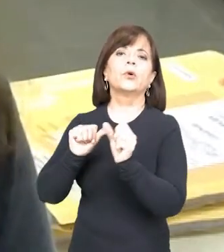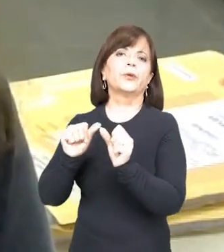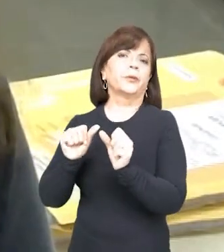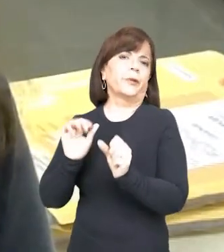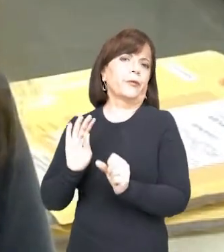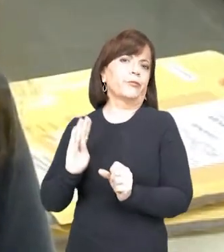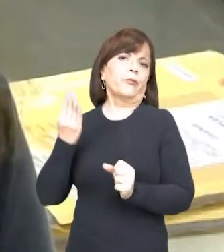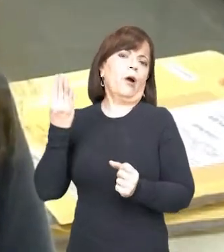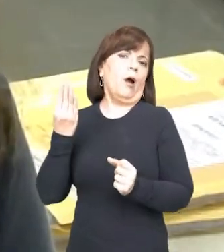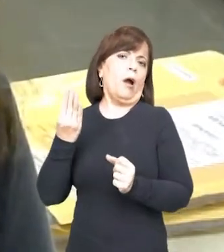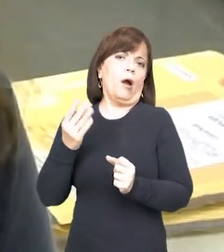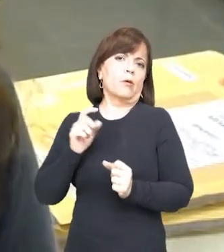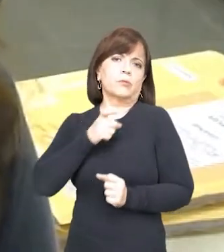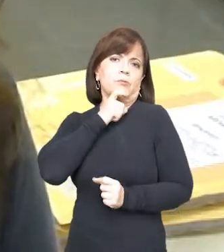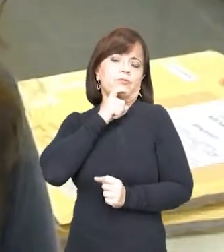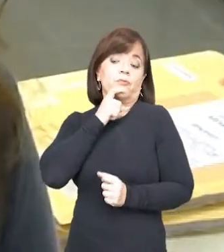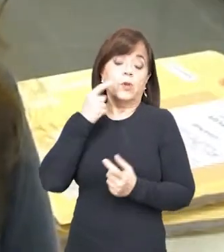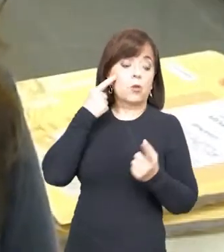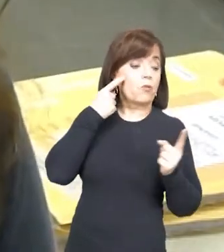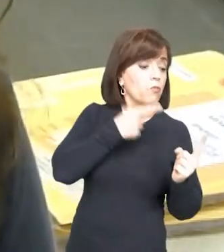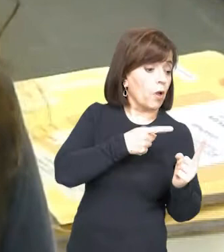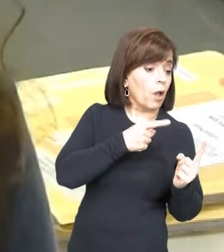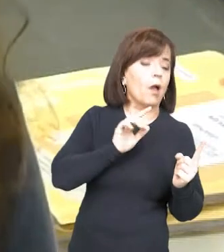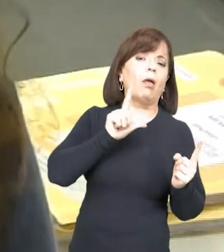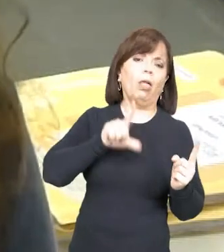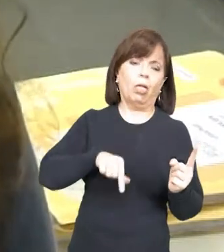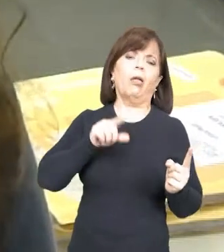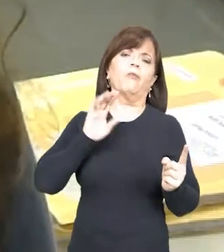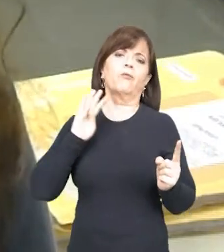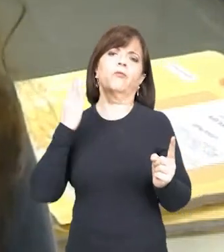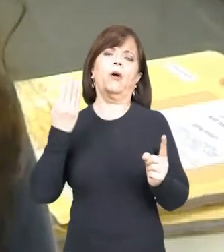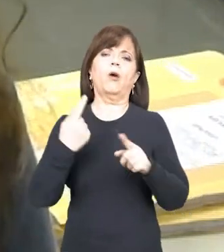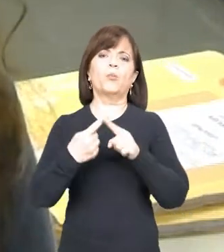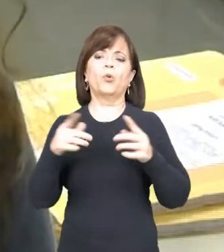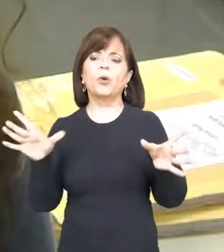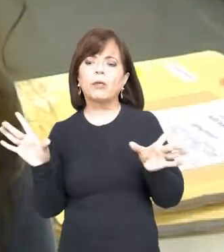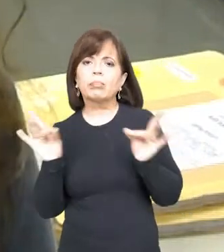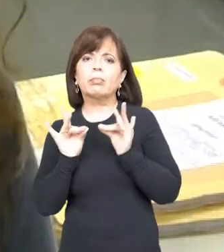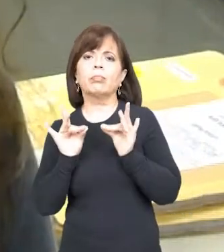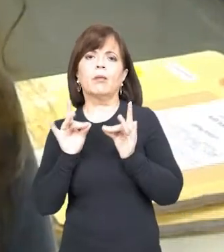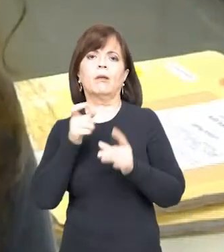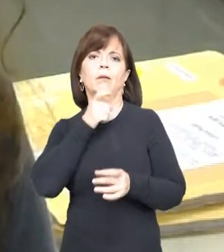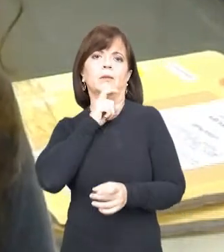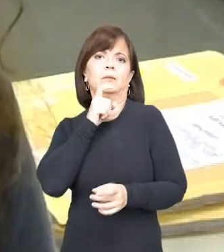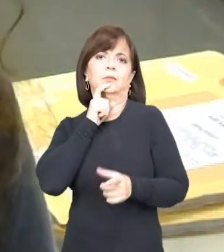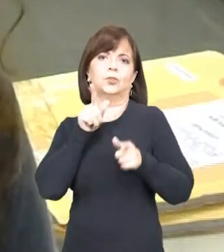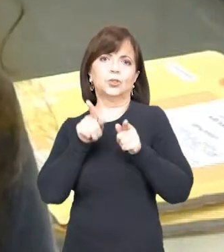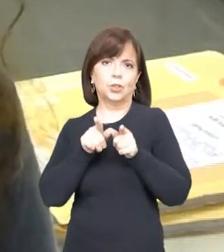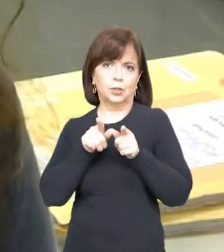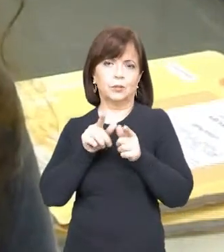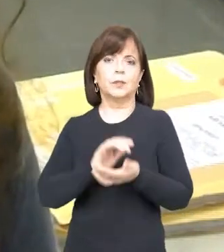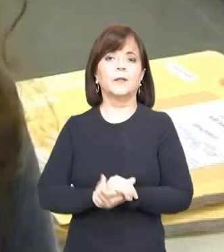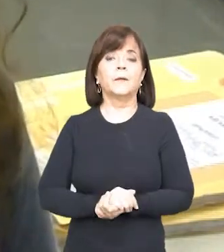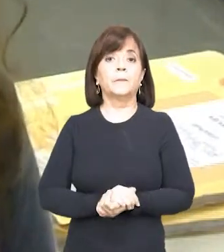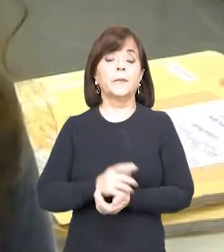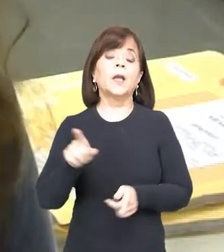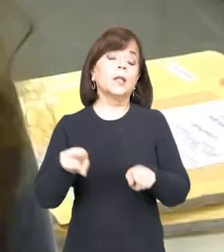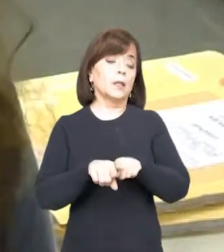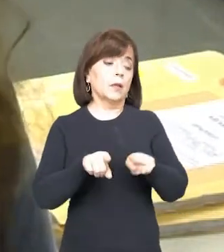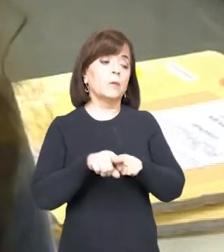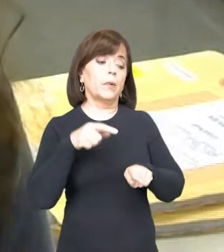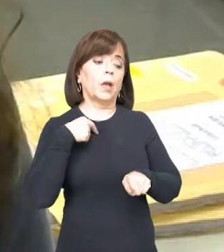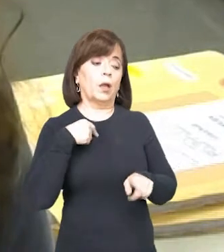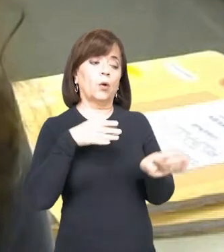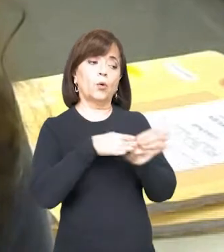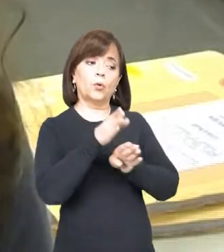frasco da vacina se encontra. Além disso, né, eu recomendei que fosse criado um